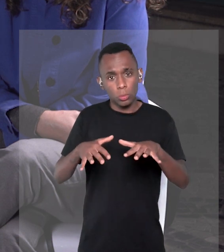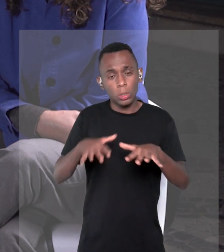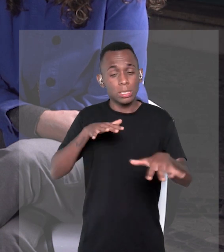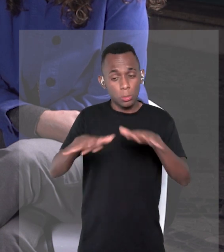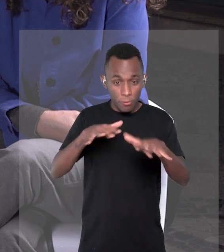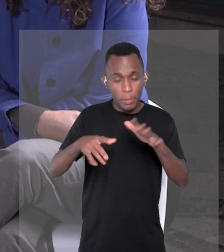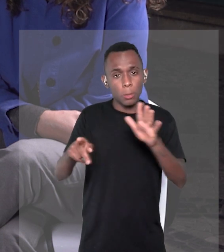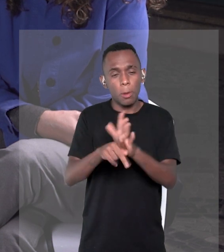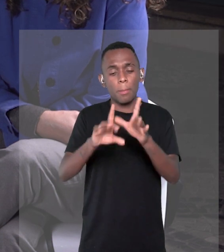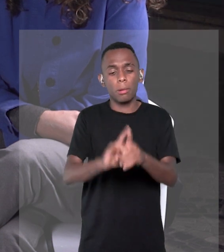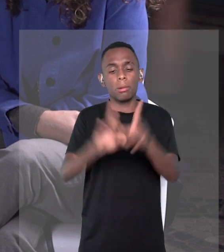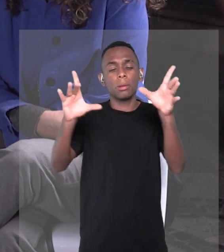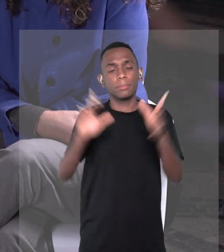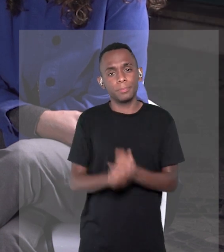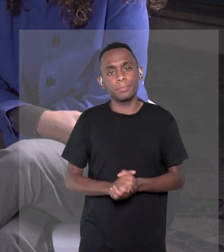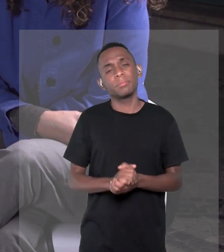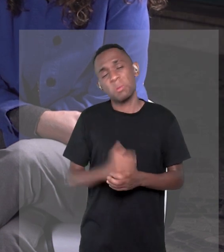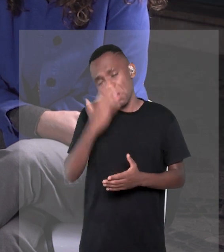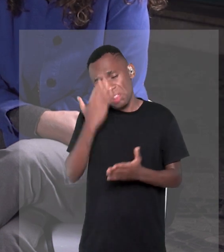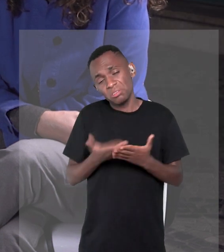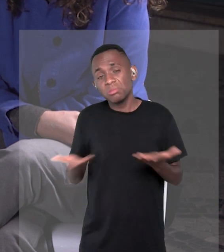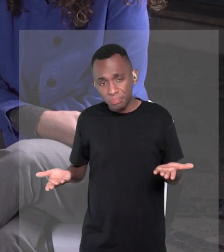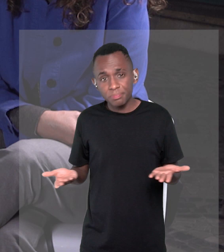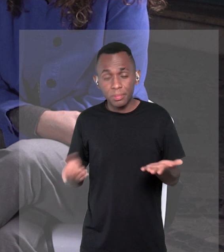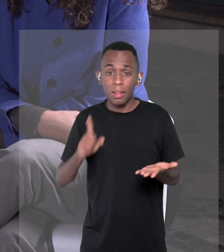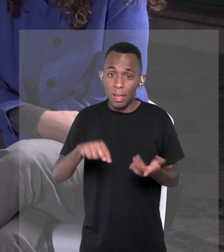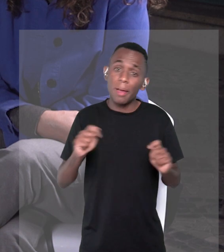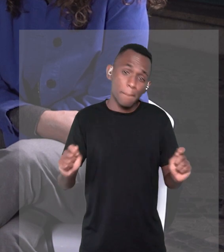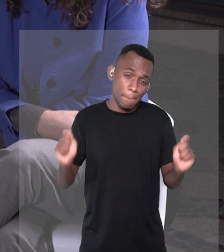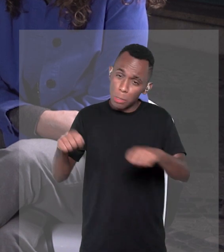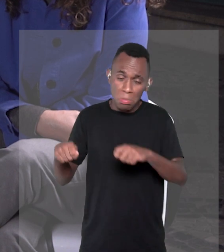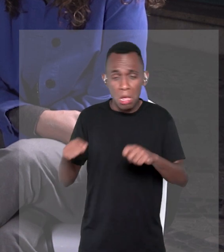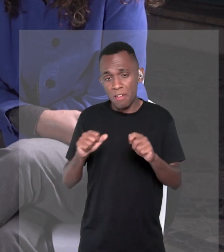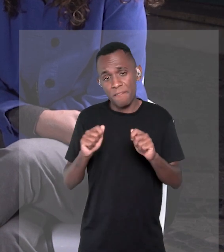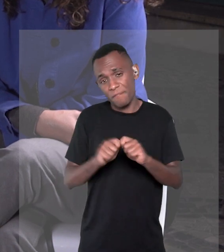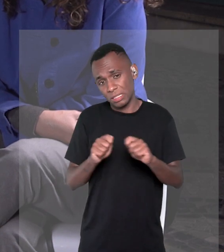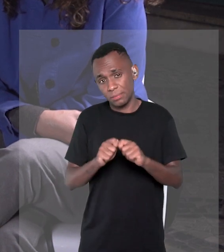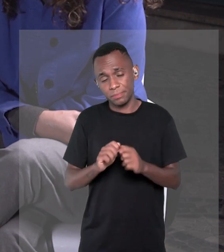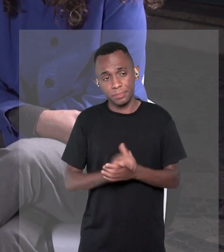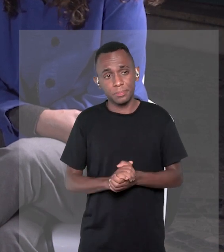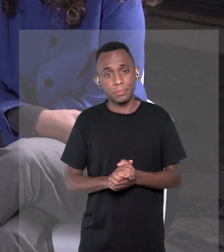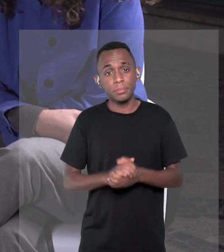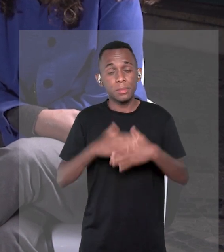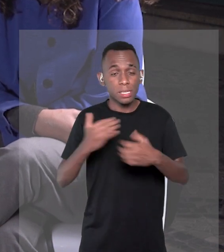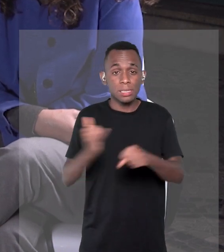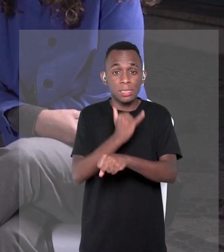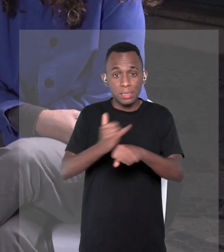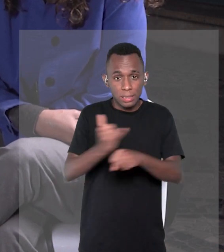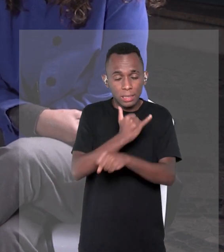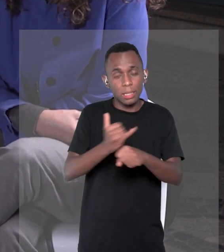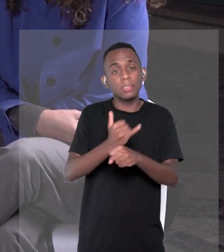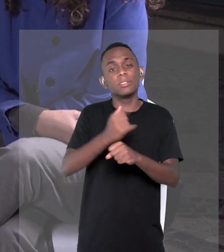criando essa frente que eu digo que é uma frente democrática, né? Eu acho que é isso. É o que se